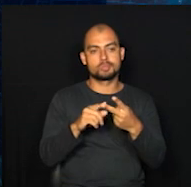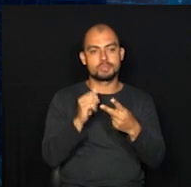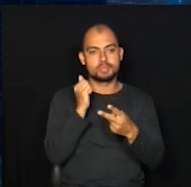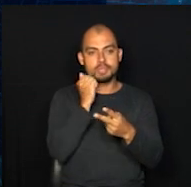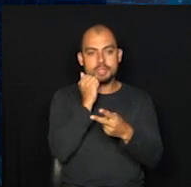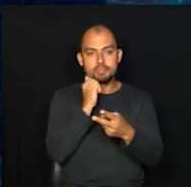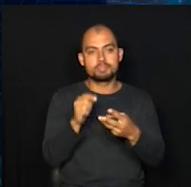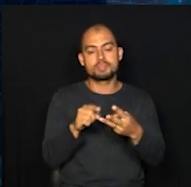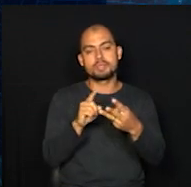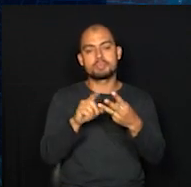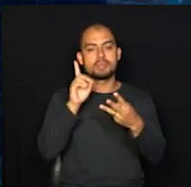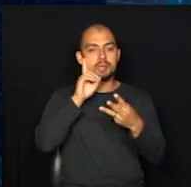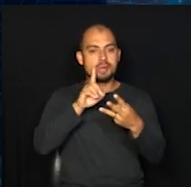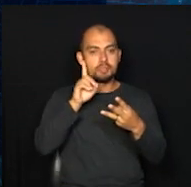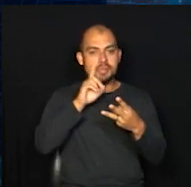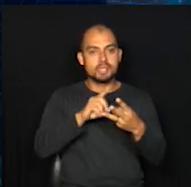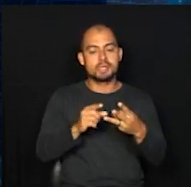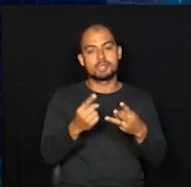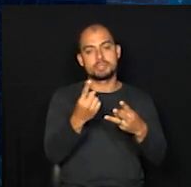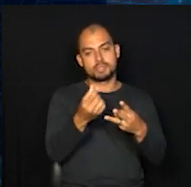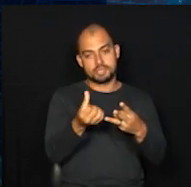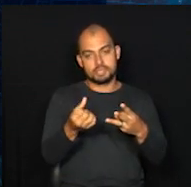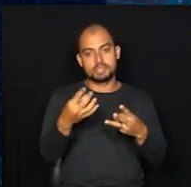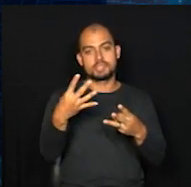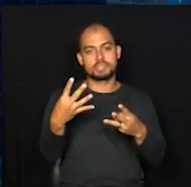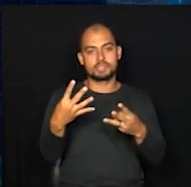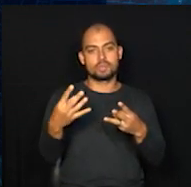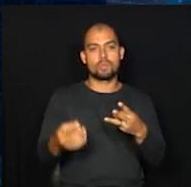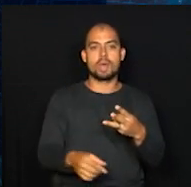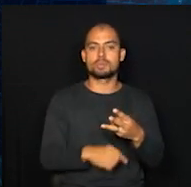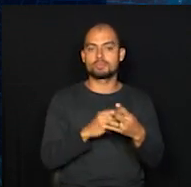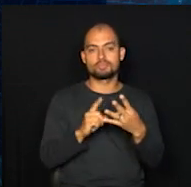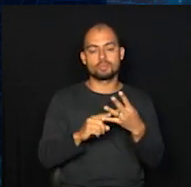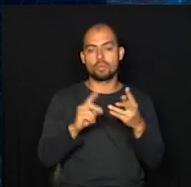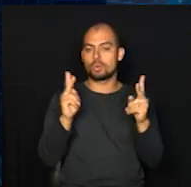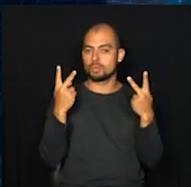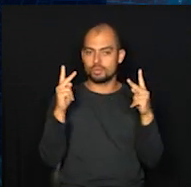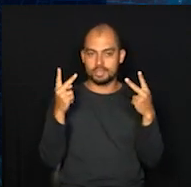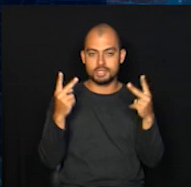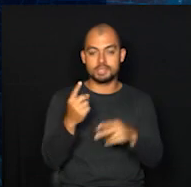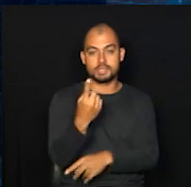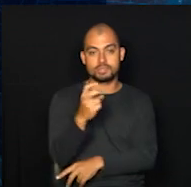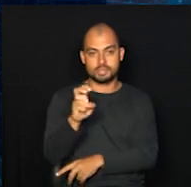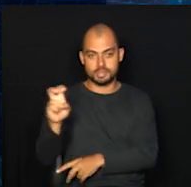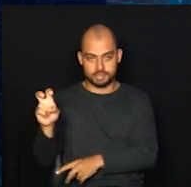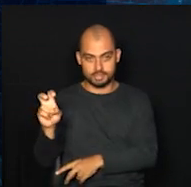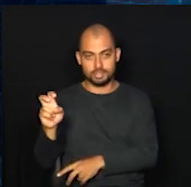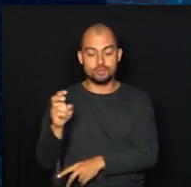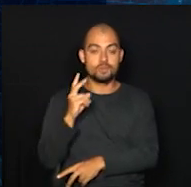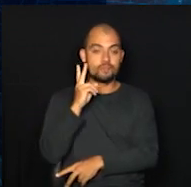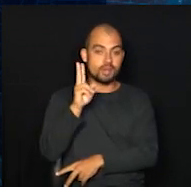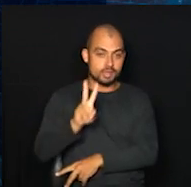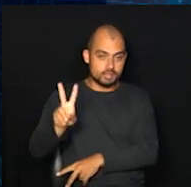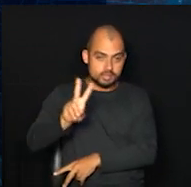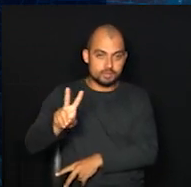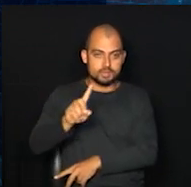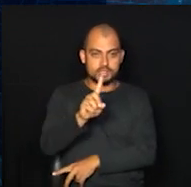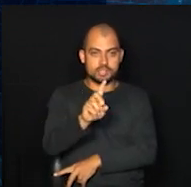com 190 óbitos. Americana tem 164. Hortolândia, 155.